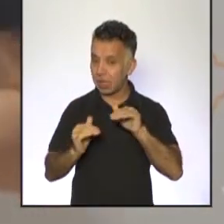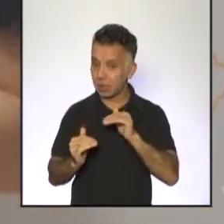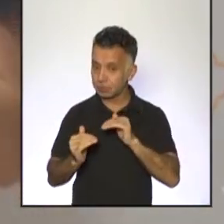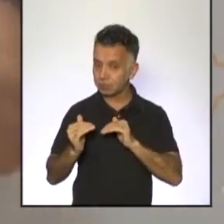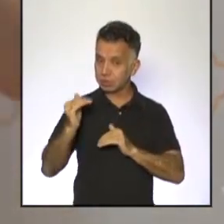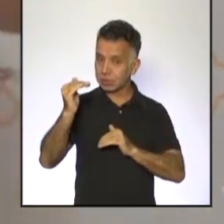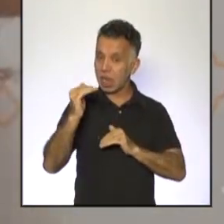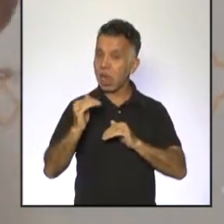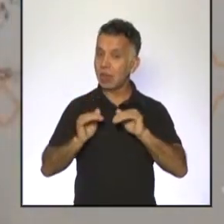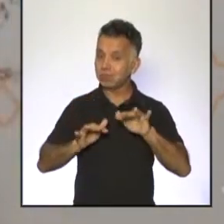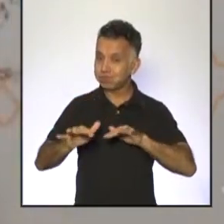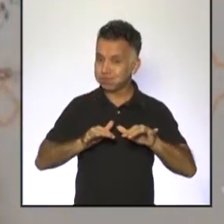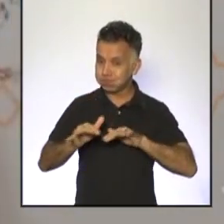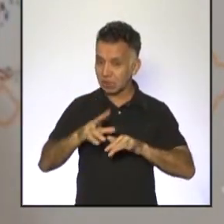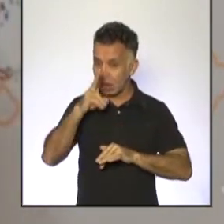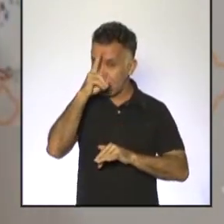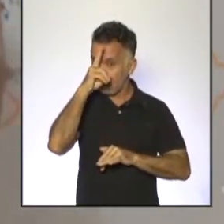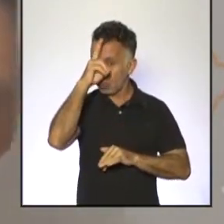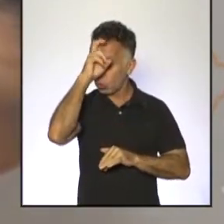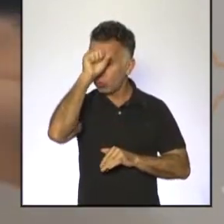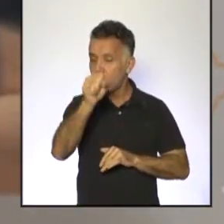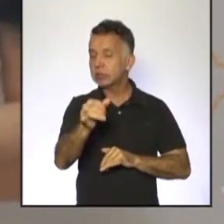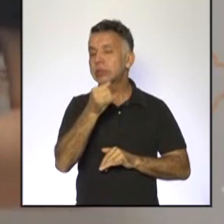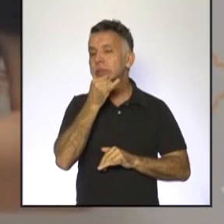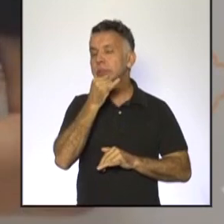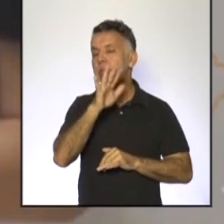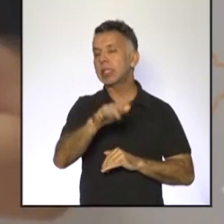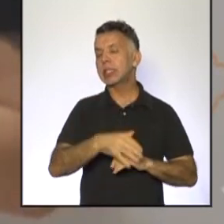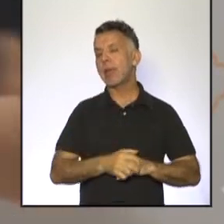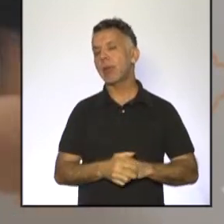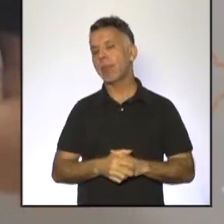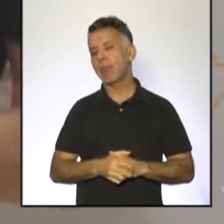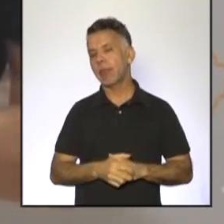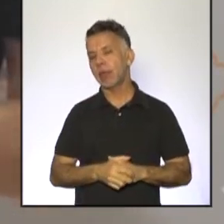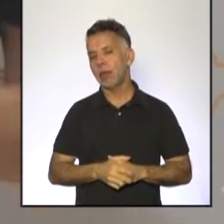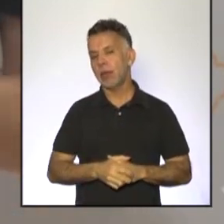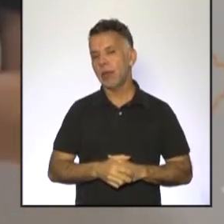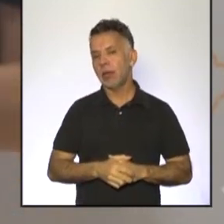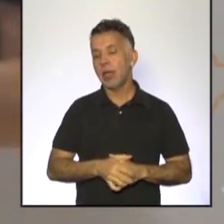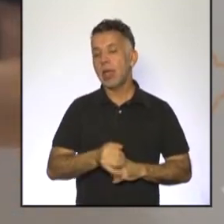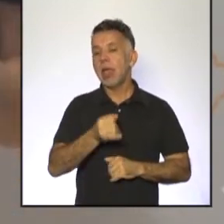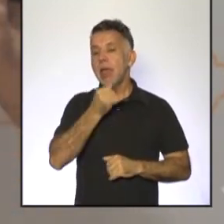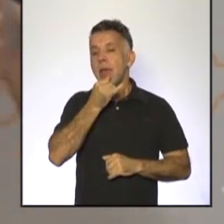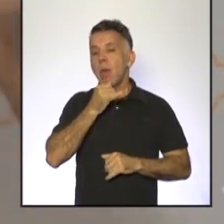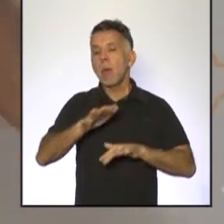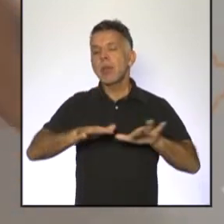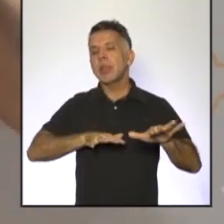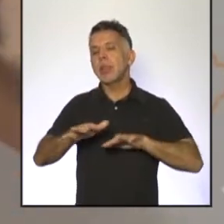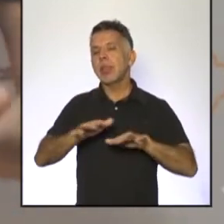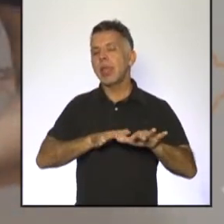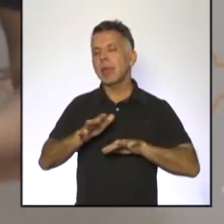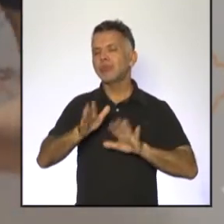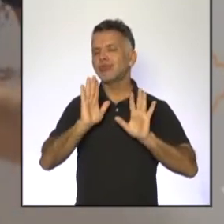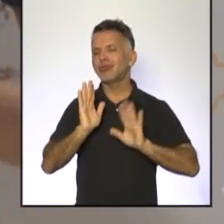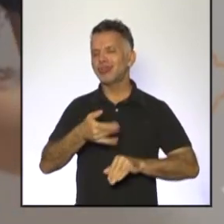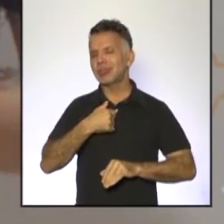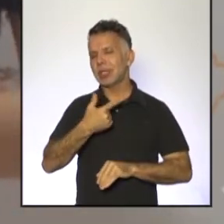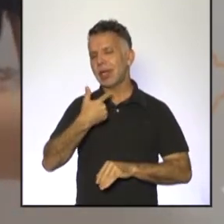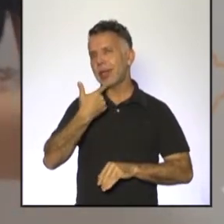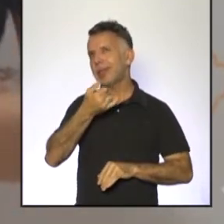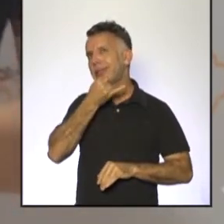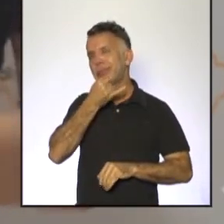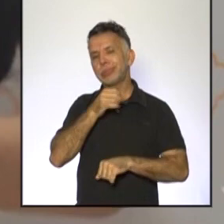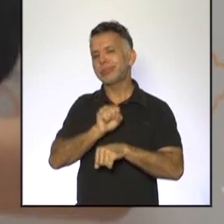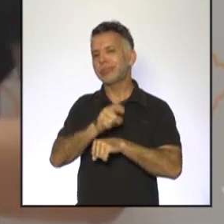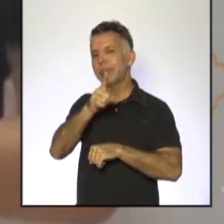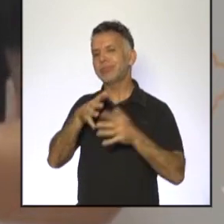esses terremotos são terremotos muito fortes. Por exemplo, como um terremoto clássico que é esperado na